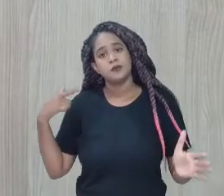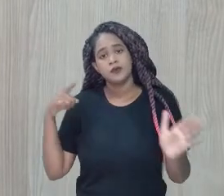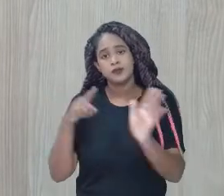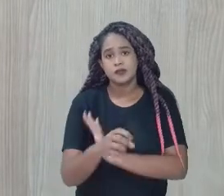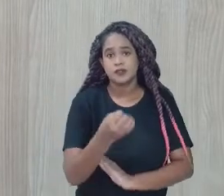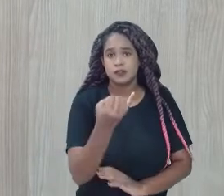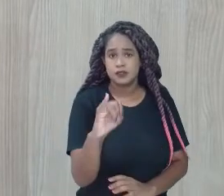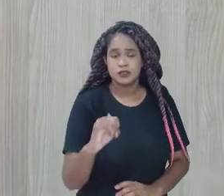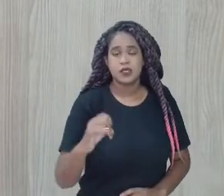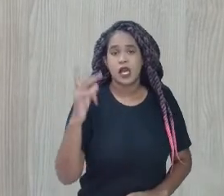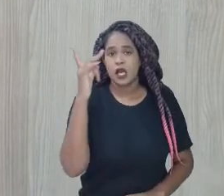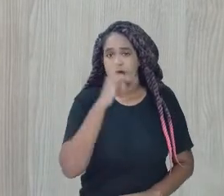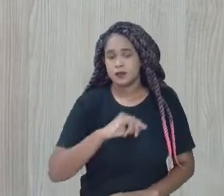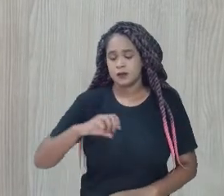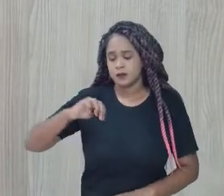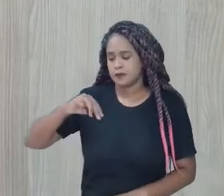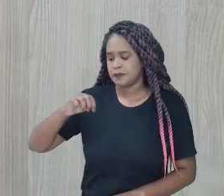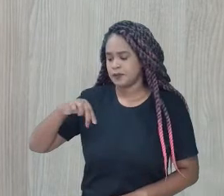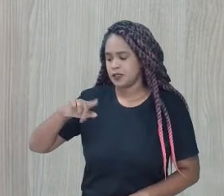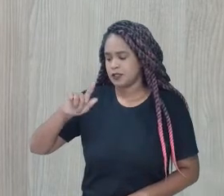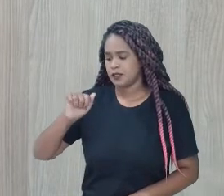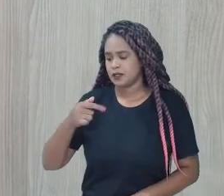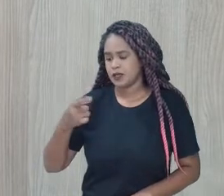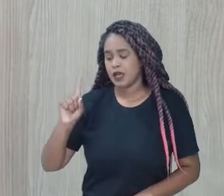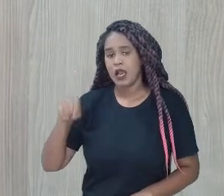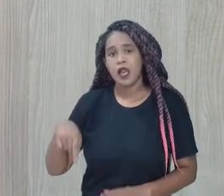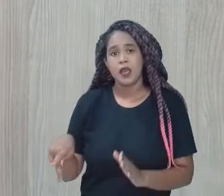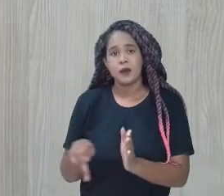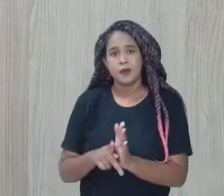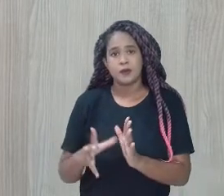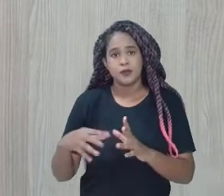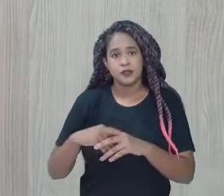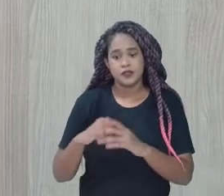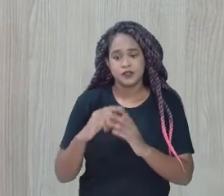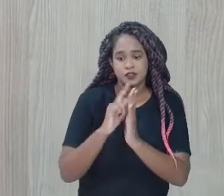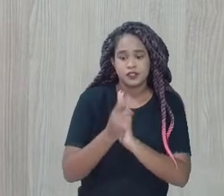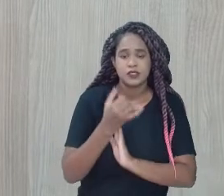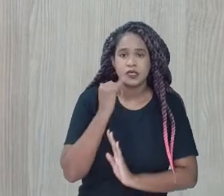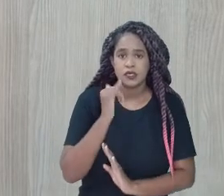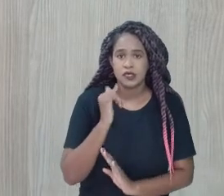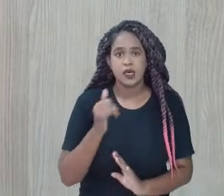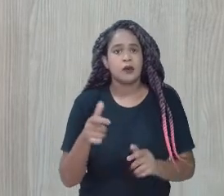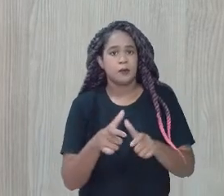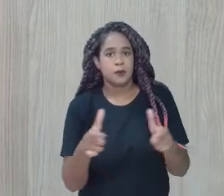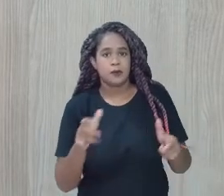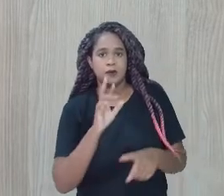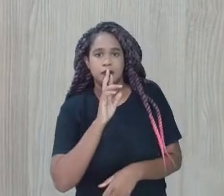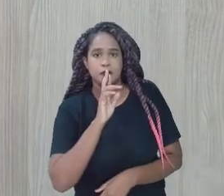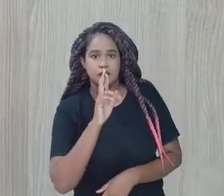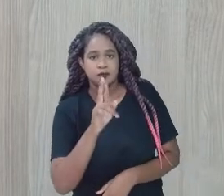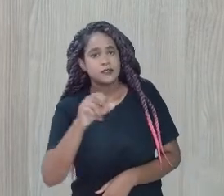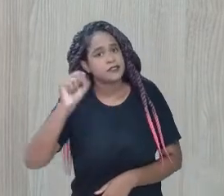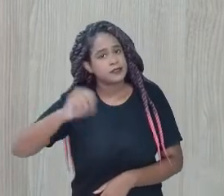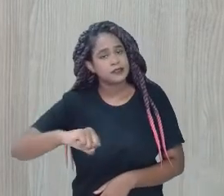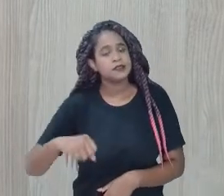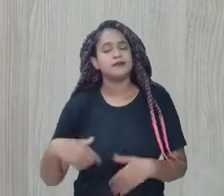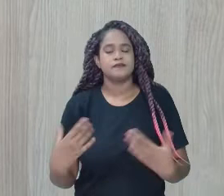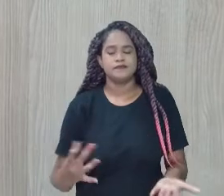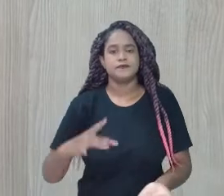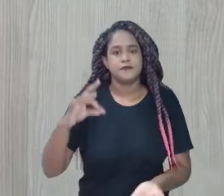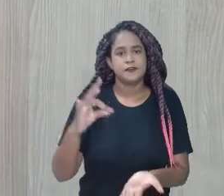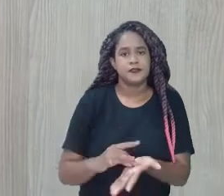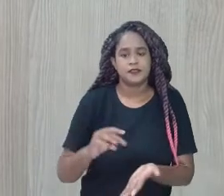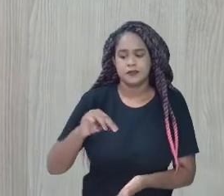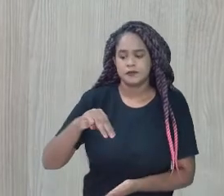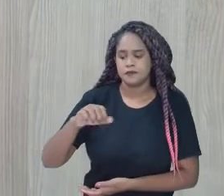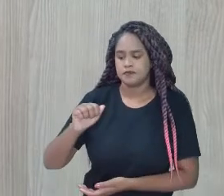eles achavam que o mangá era pertencente ao gênero narrativo. E eles disseram que sim, professora, e acertaram, né? O mangá, assim